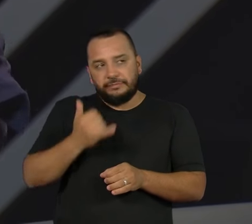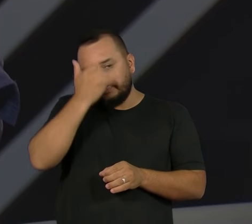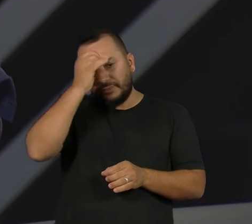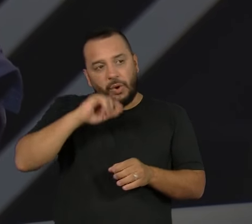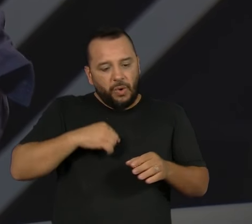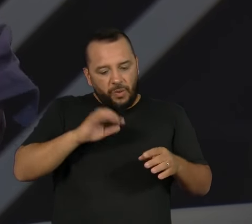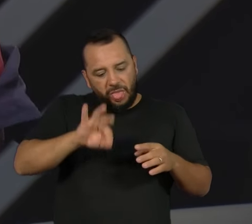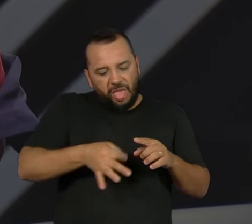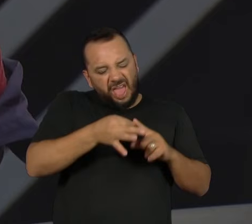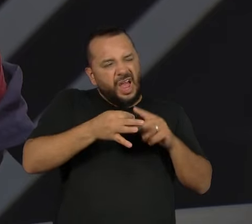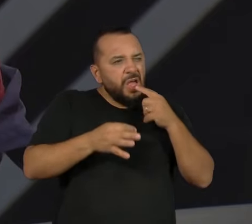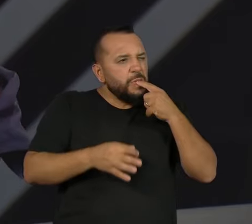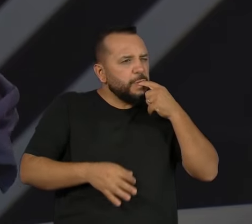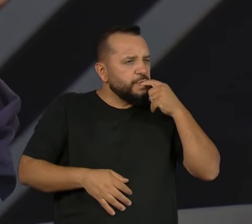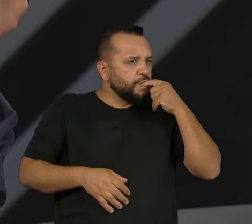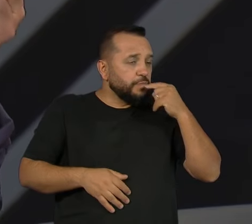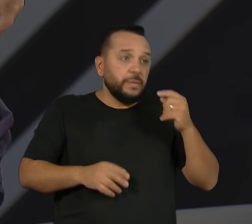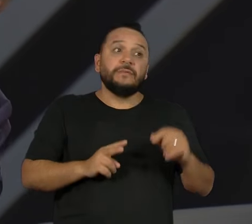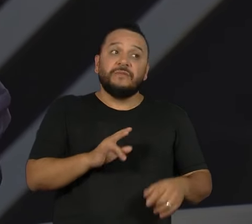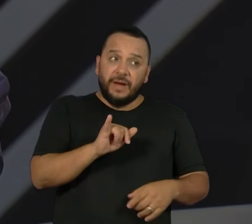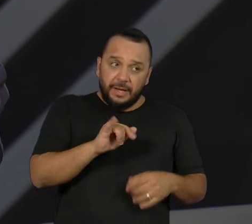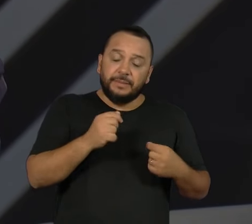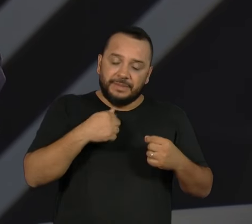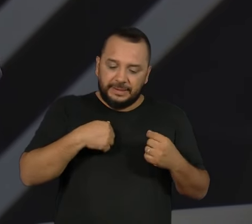existe uma relação visual e